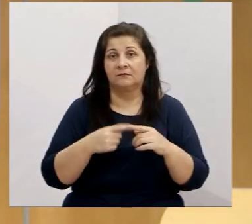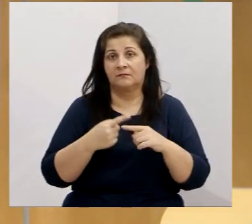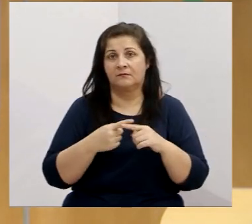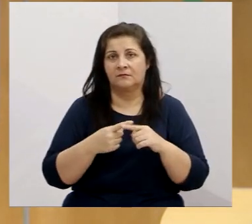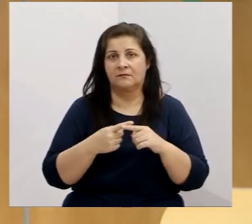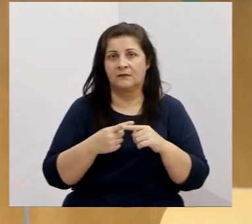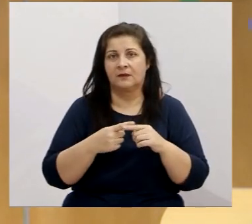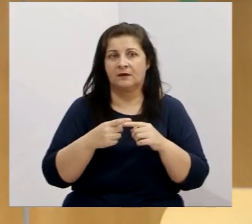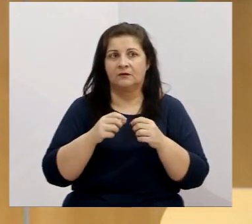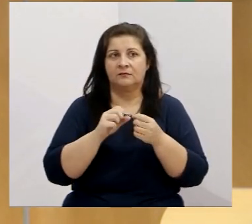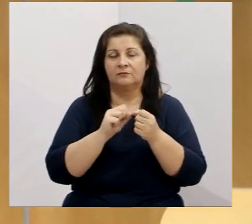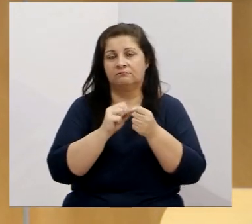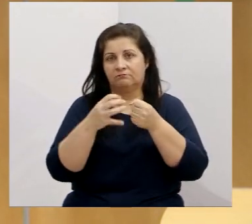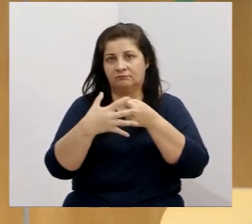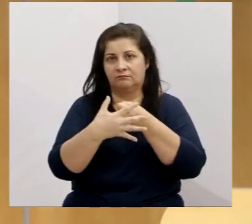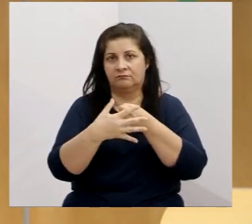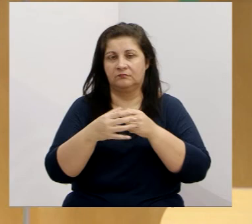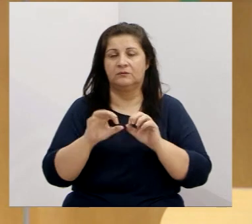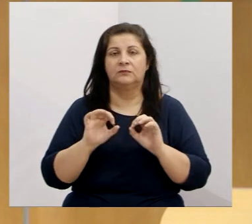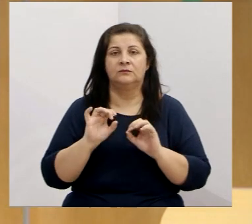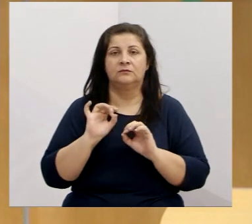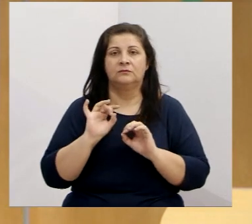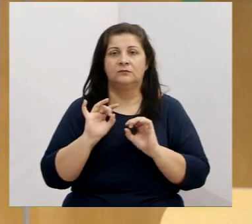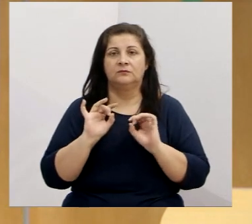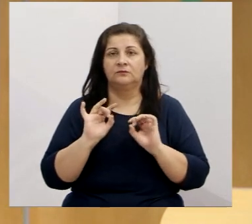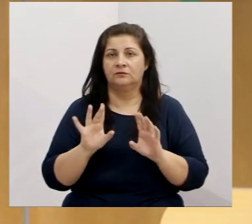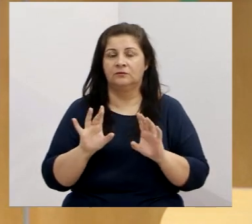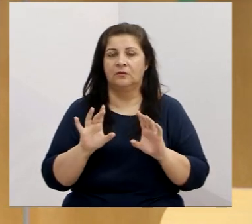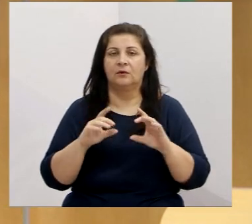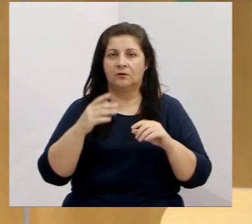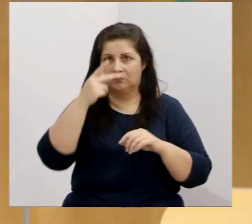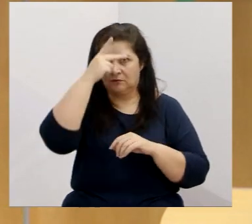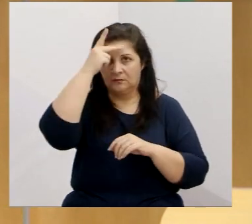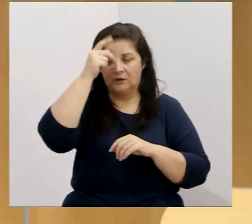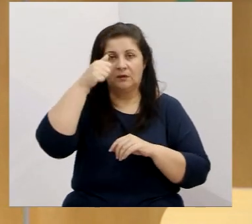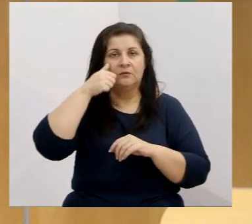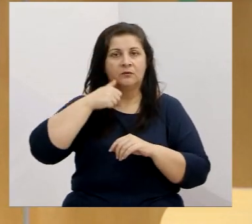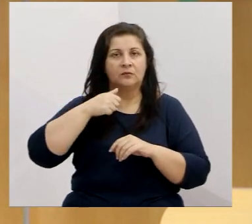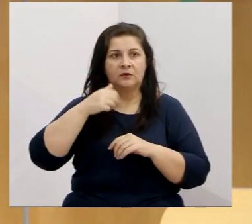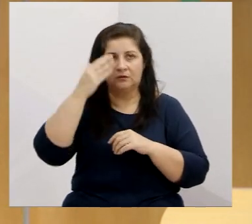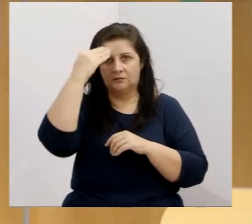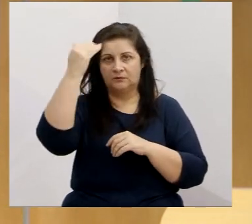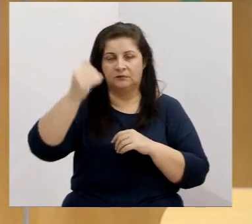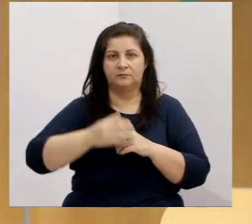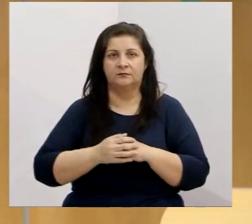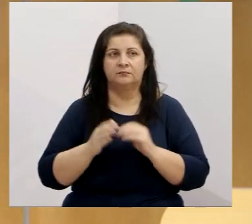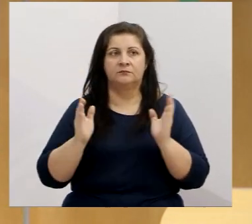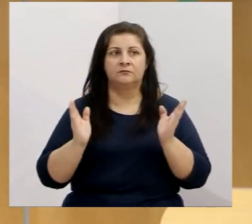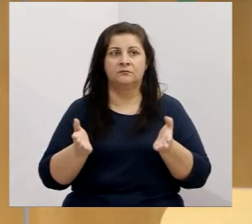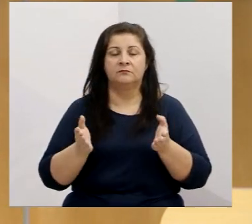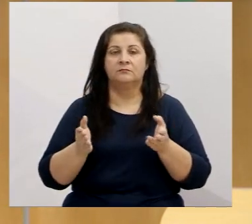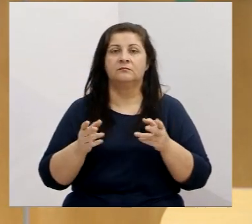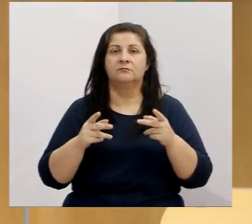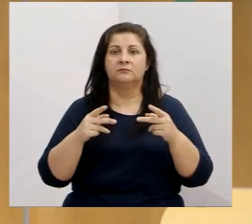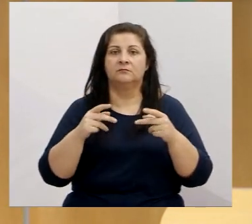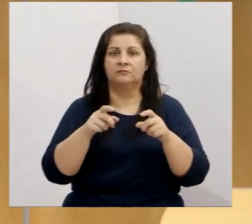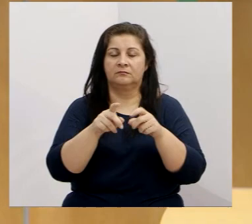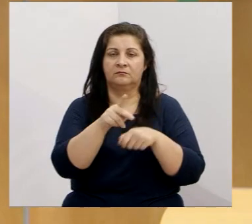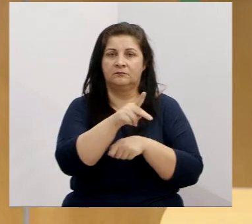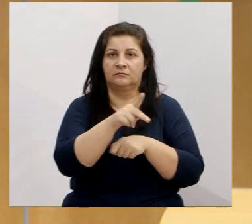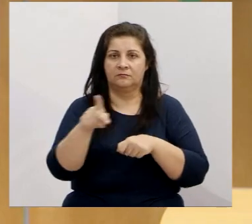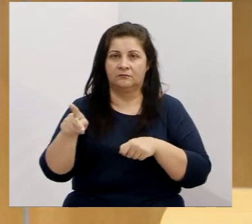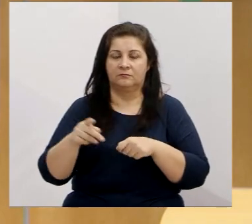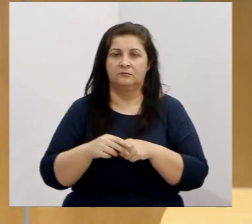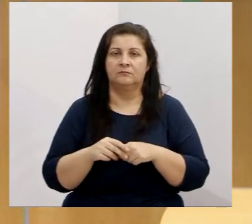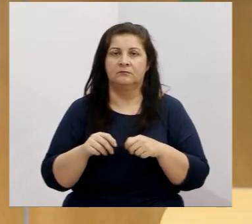de 19 seja feita somente com as homenageadas com a palavra agora o excelentíssimo presidente desta casa vereador Paulinho dos condutores